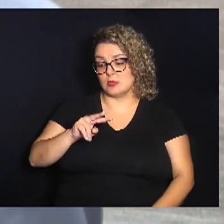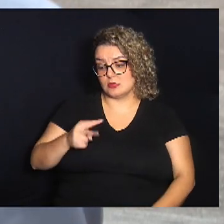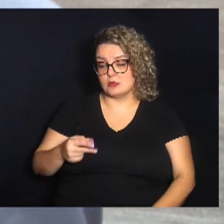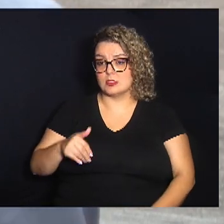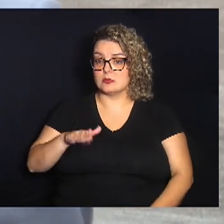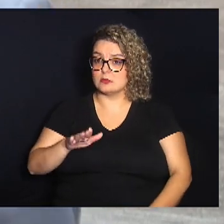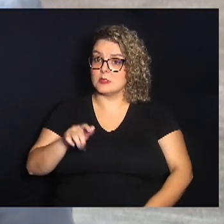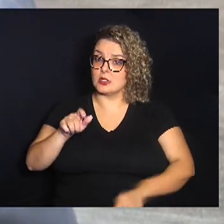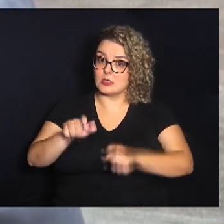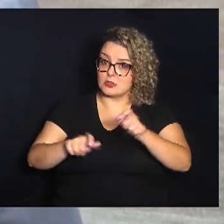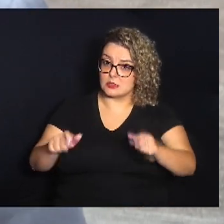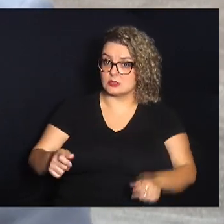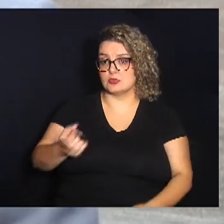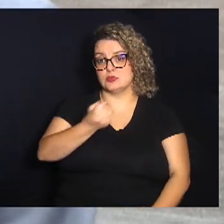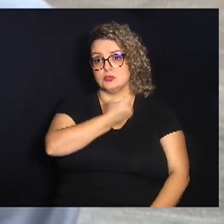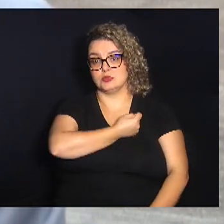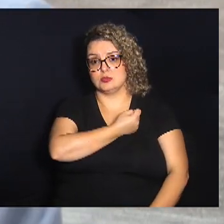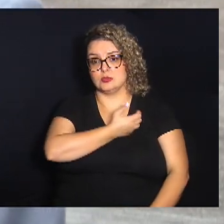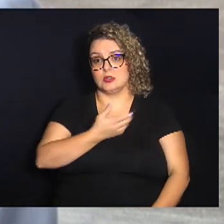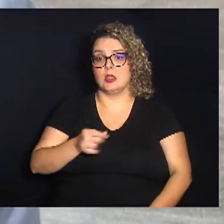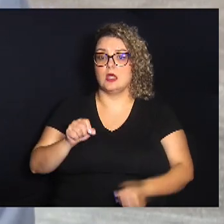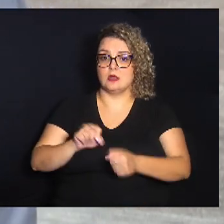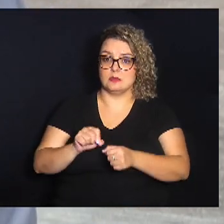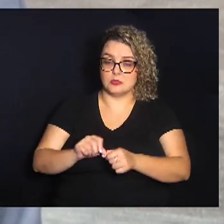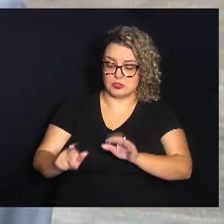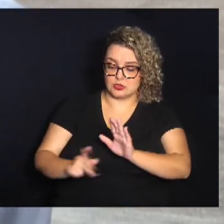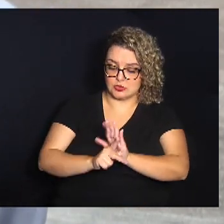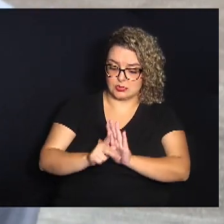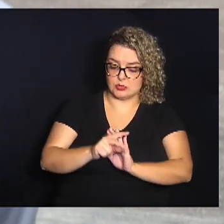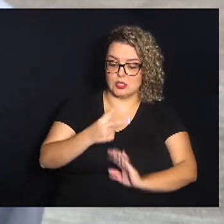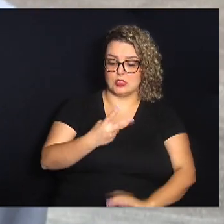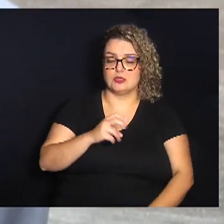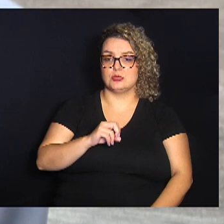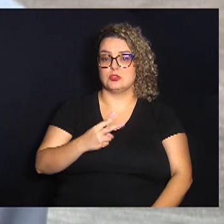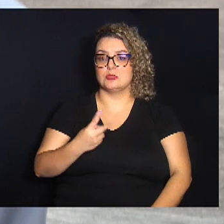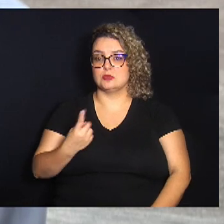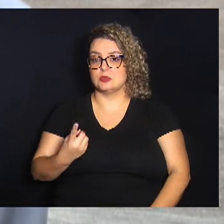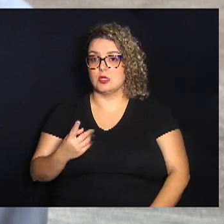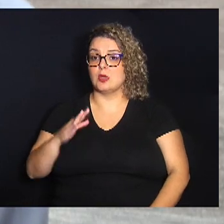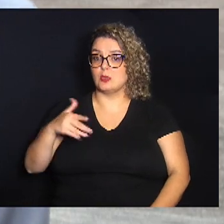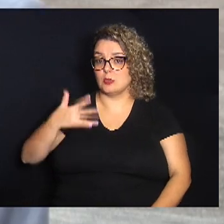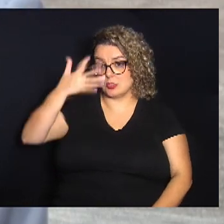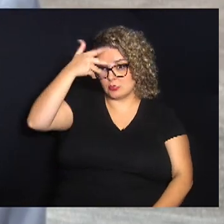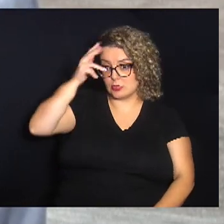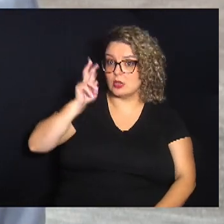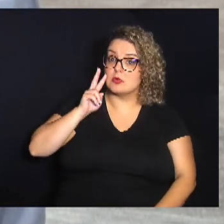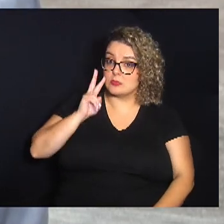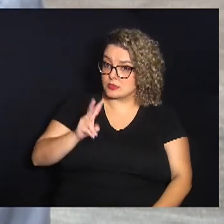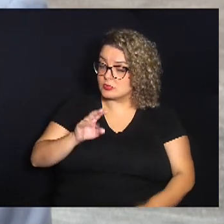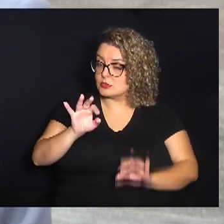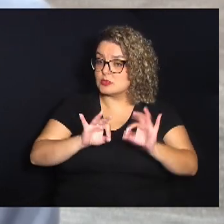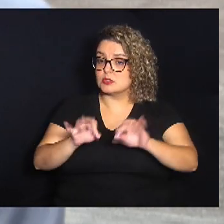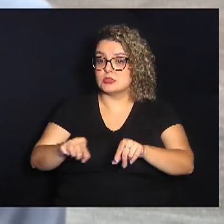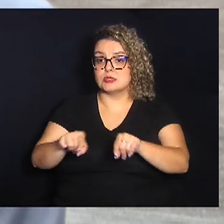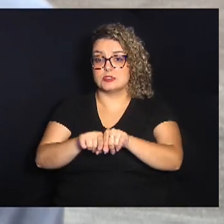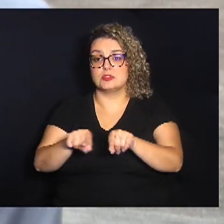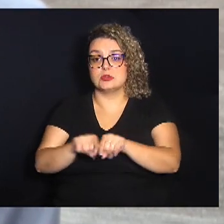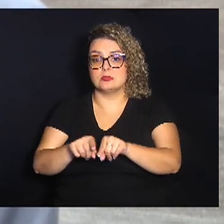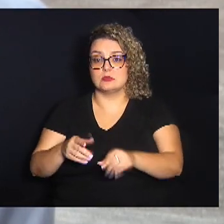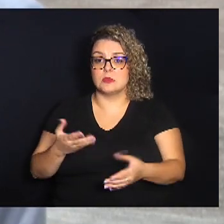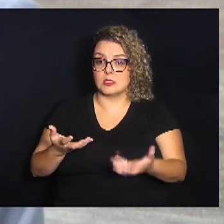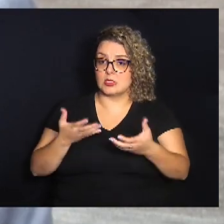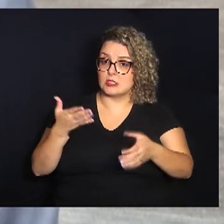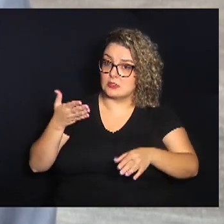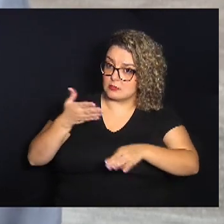número de pessoas. Então, fiz o projeto em 2021. Quando o Rodrigo da Farmadic viu o projeto, ele também quis participar